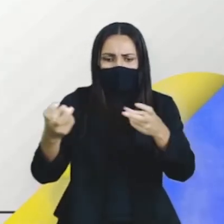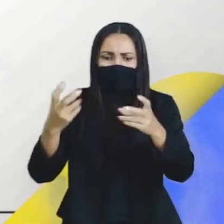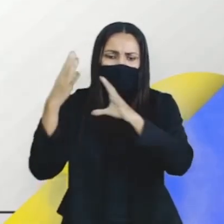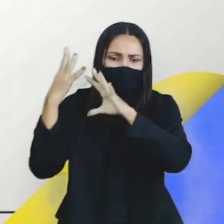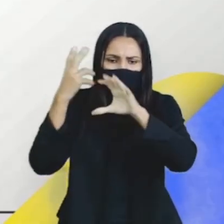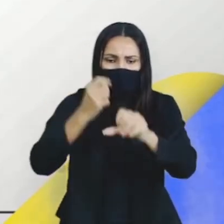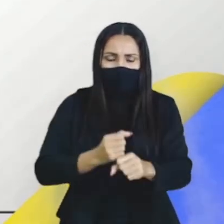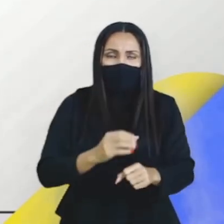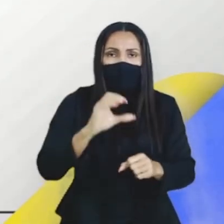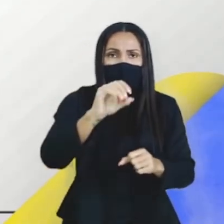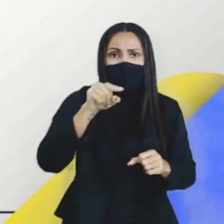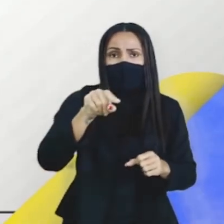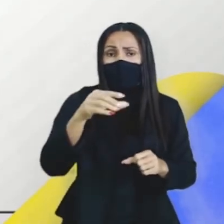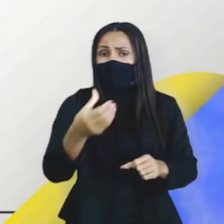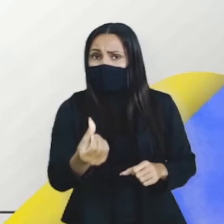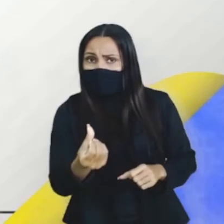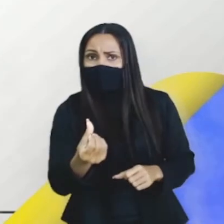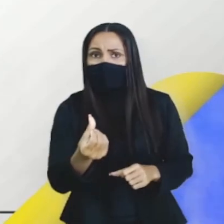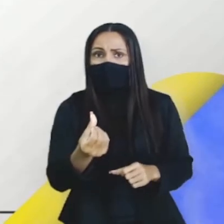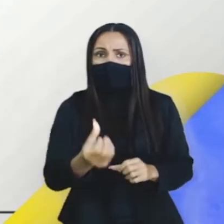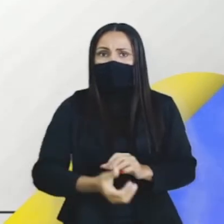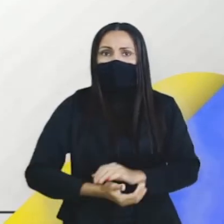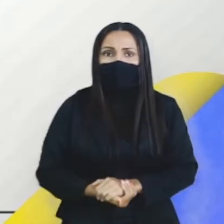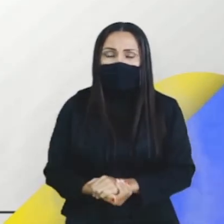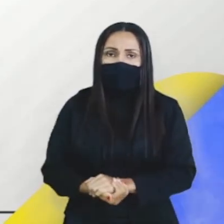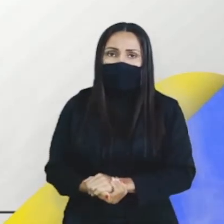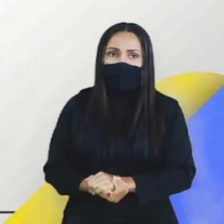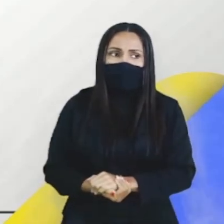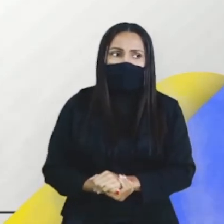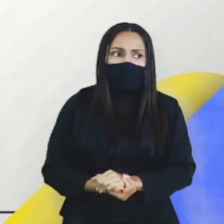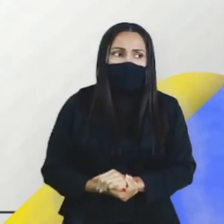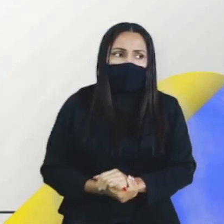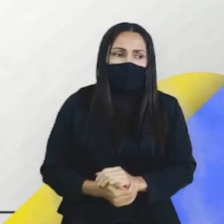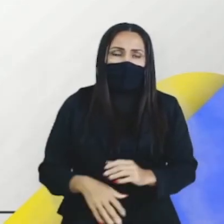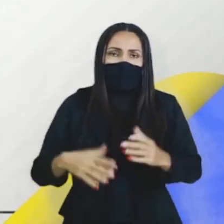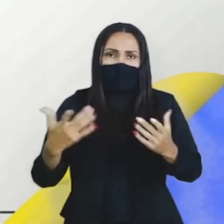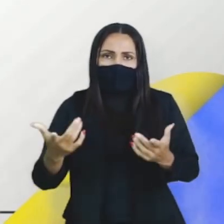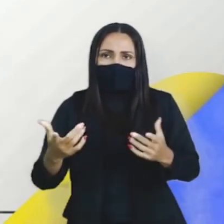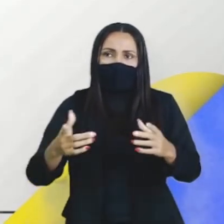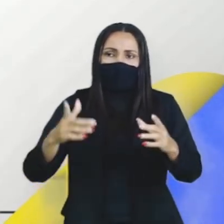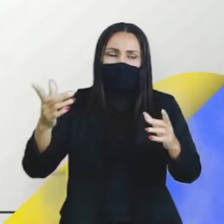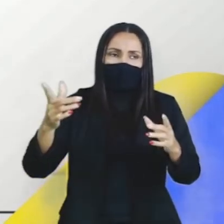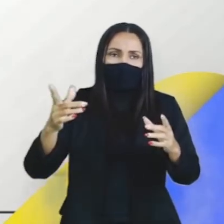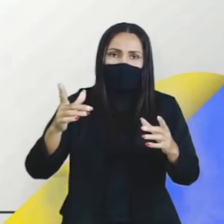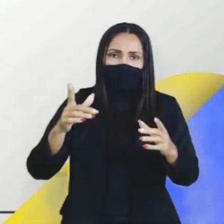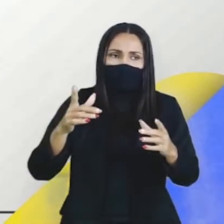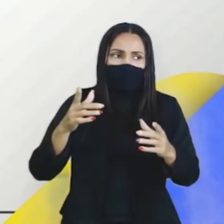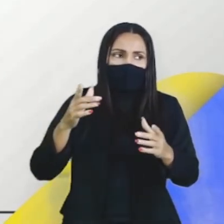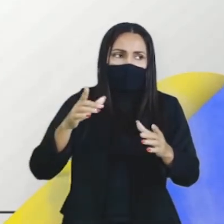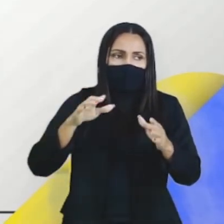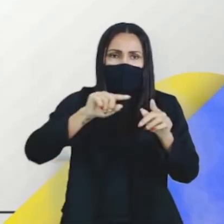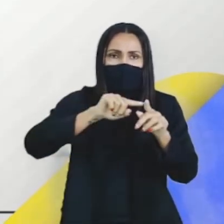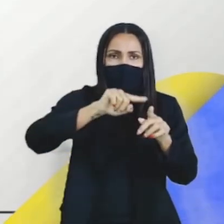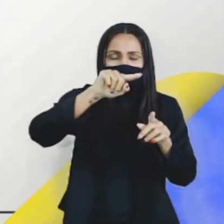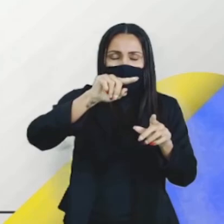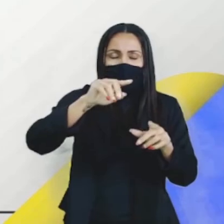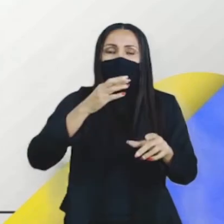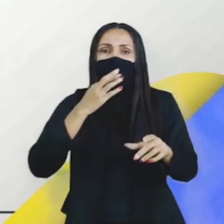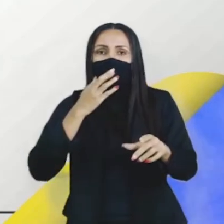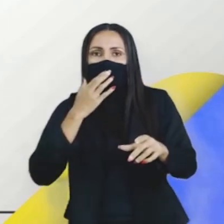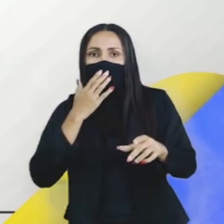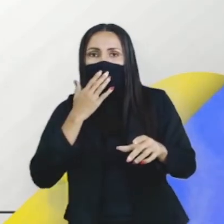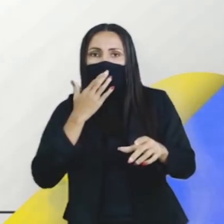seria 0,6 para o caso do raio 2. Então, você vai colocar essas arestas aí na cor preta